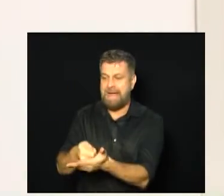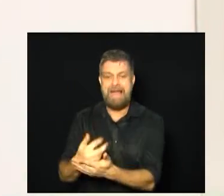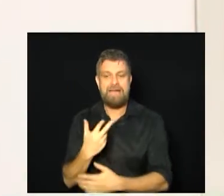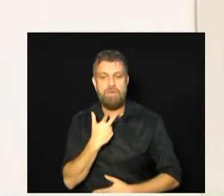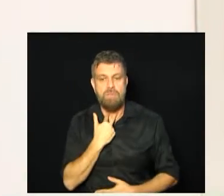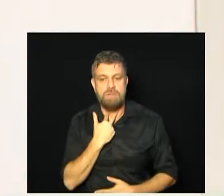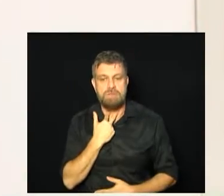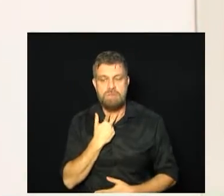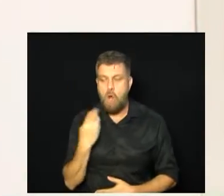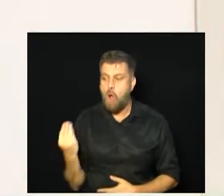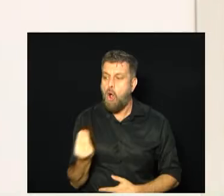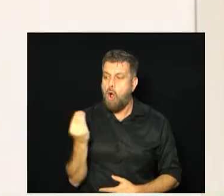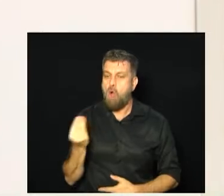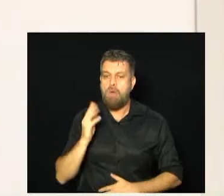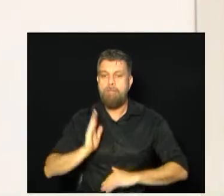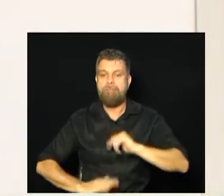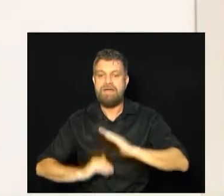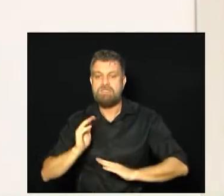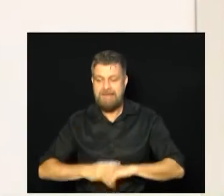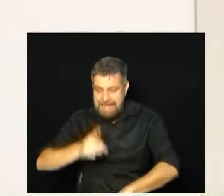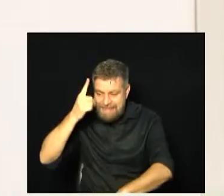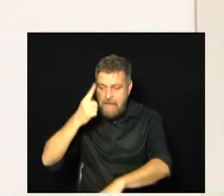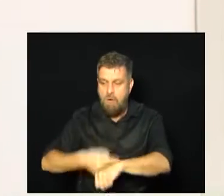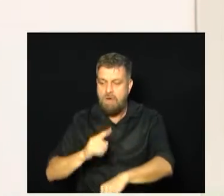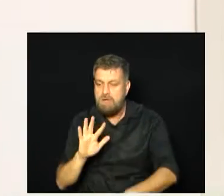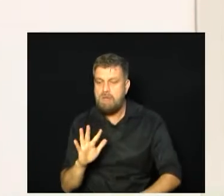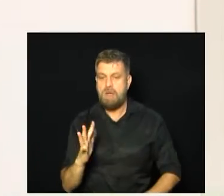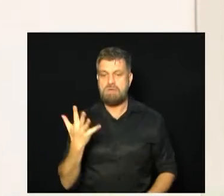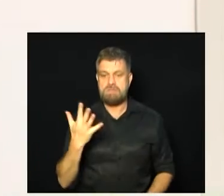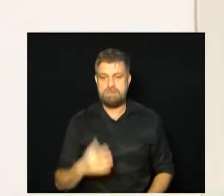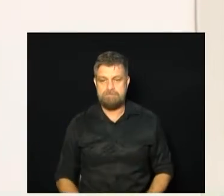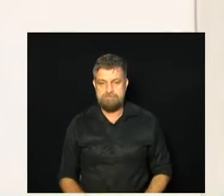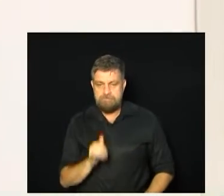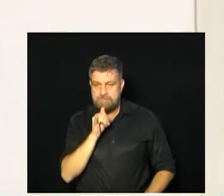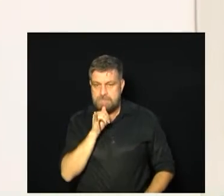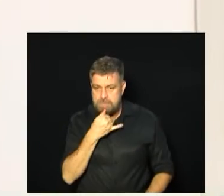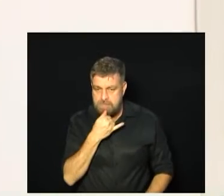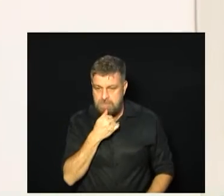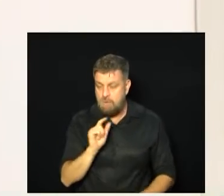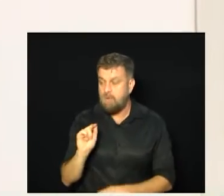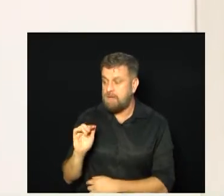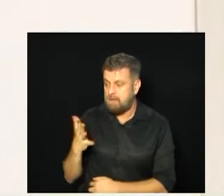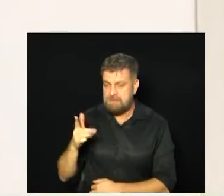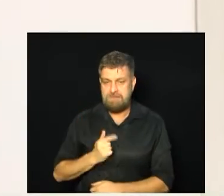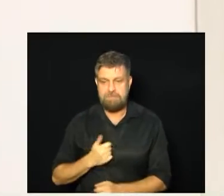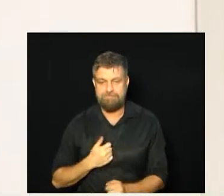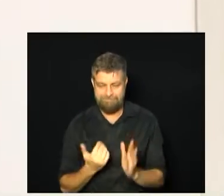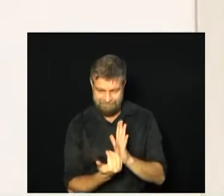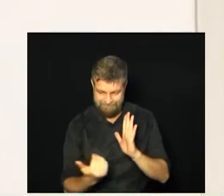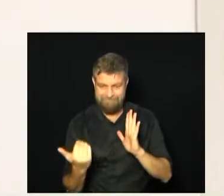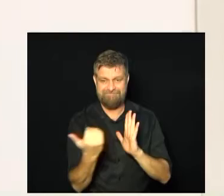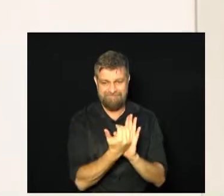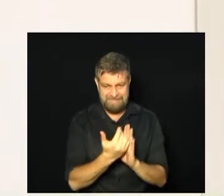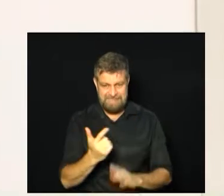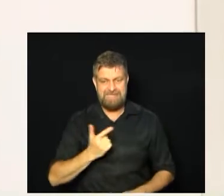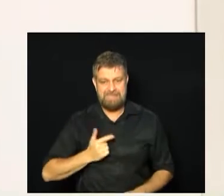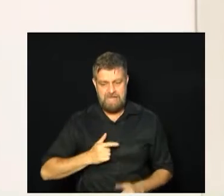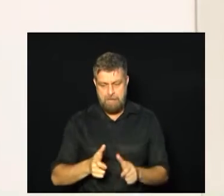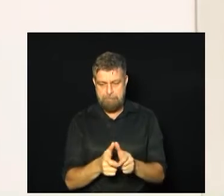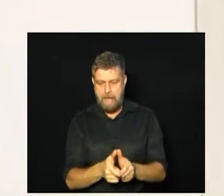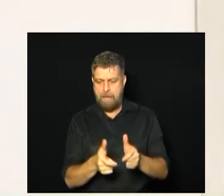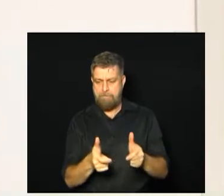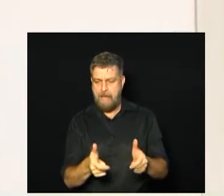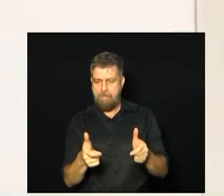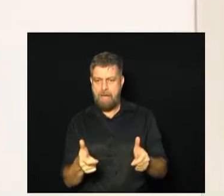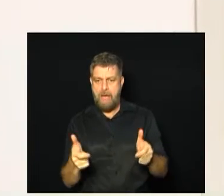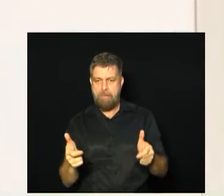Como conduzir casos como esse, doutora? Infelizmente, né, vem crescendo a ocorrência desses crimes, né? E